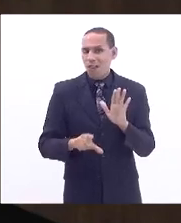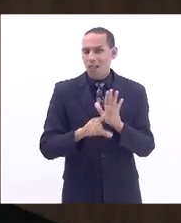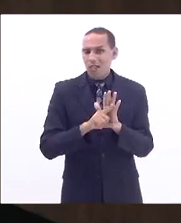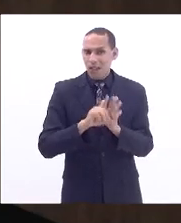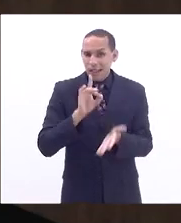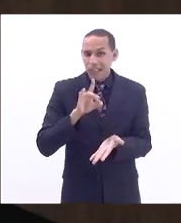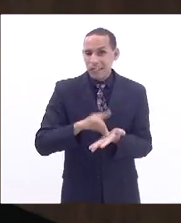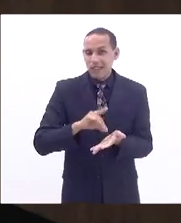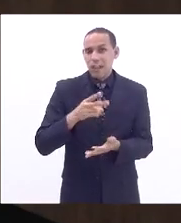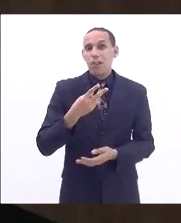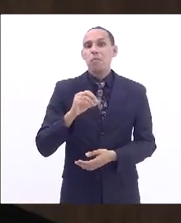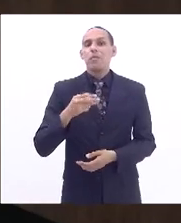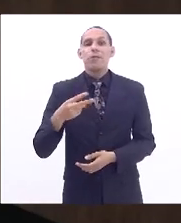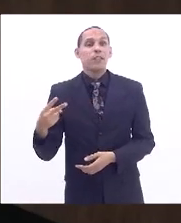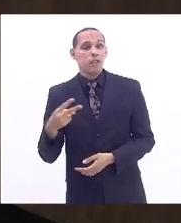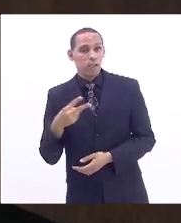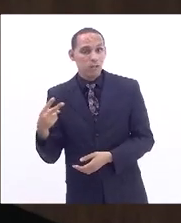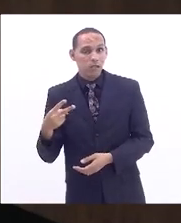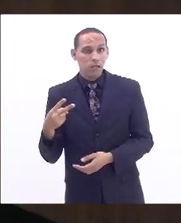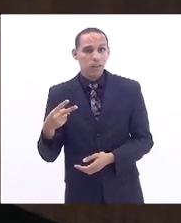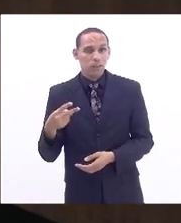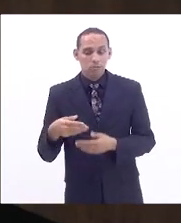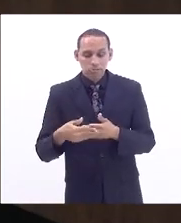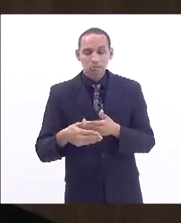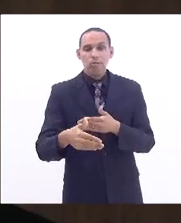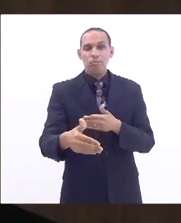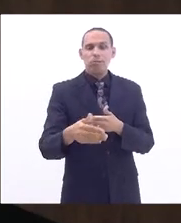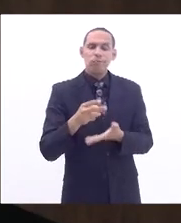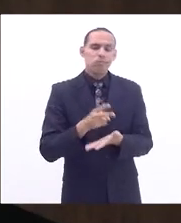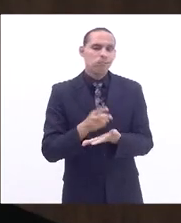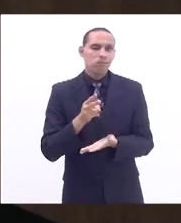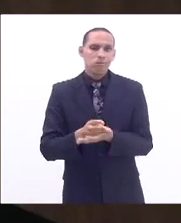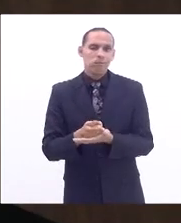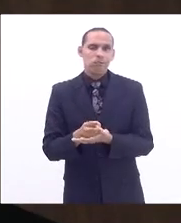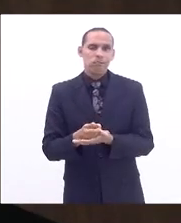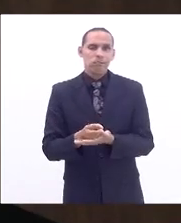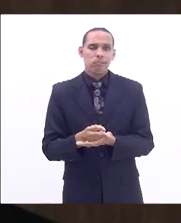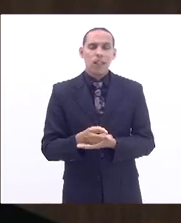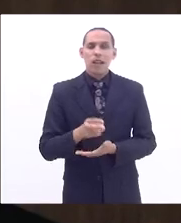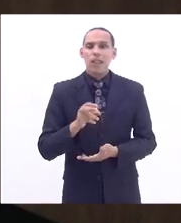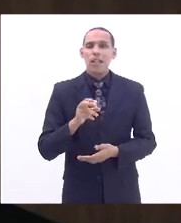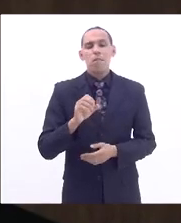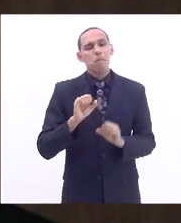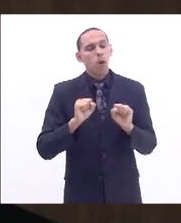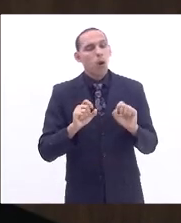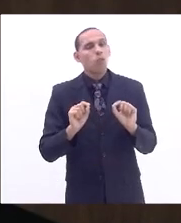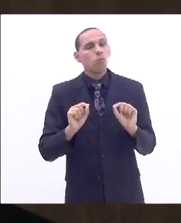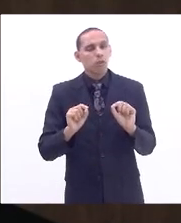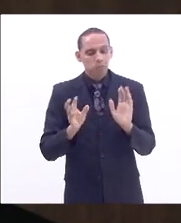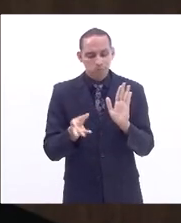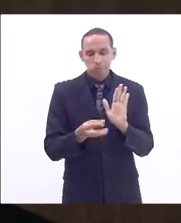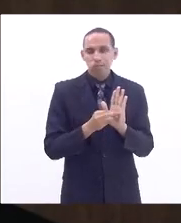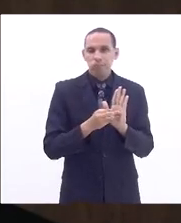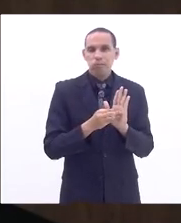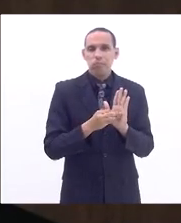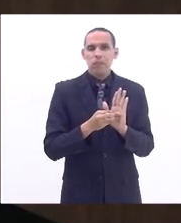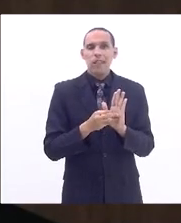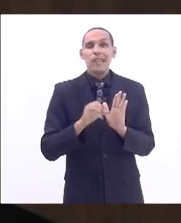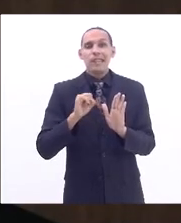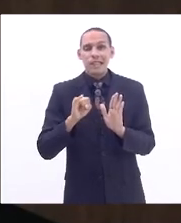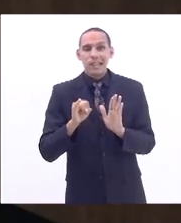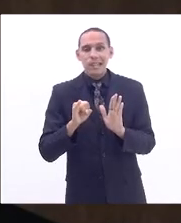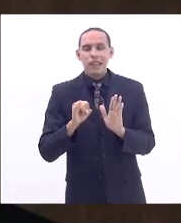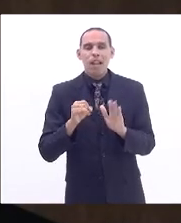original é 22 e 22 continua só bota um condicionante se alguém entrou na